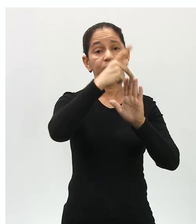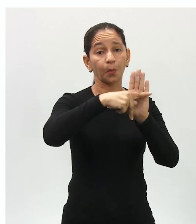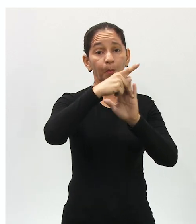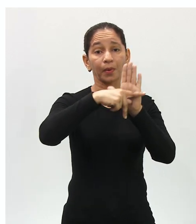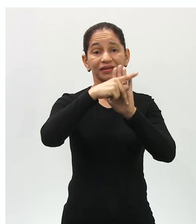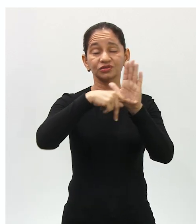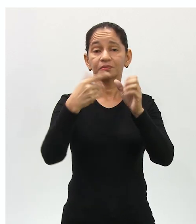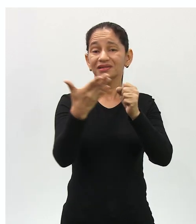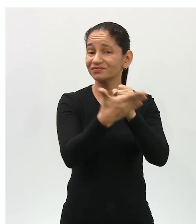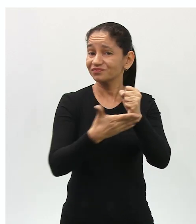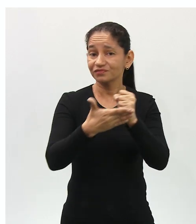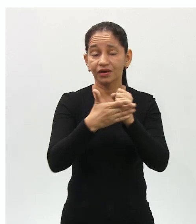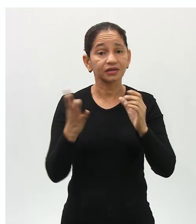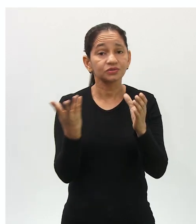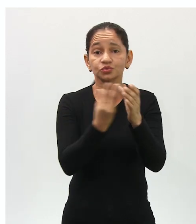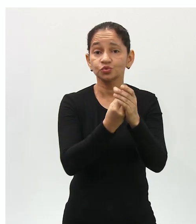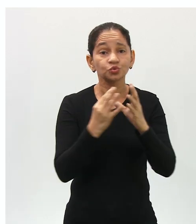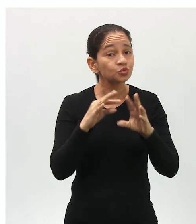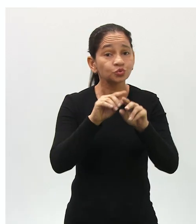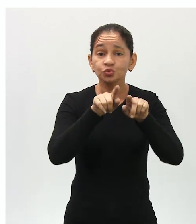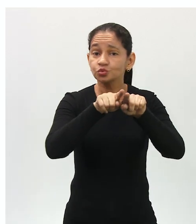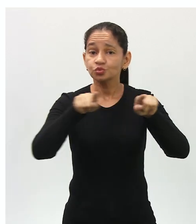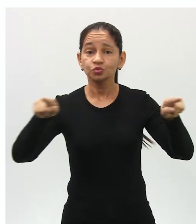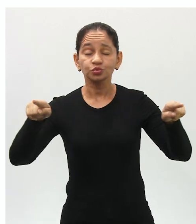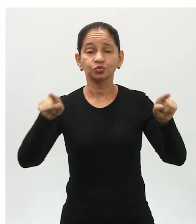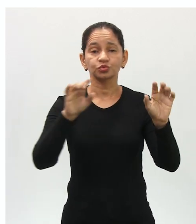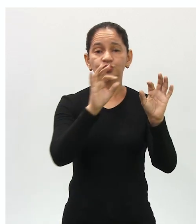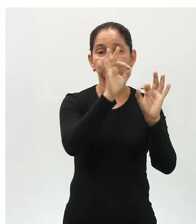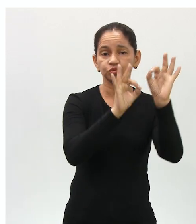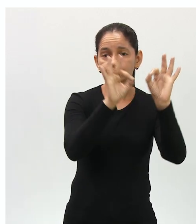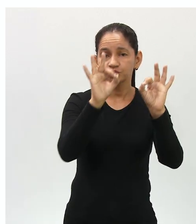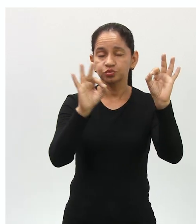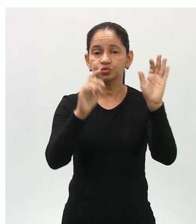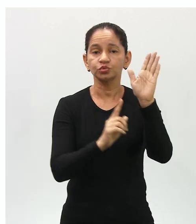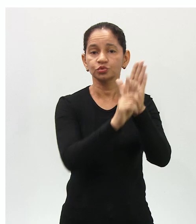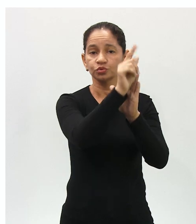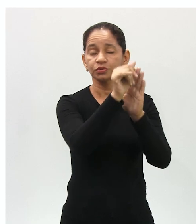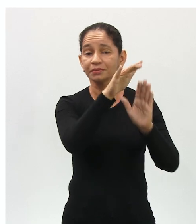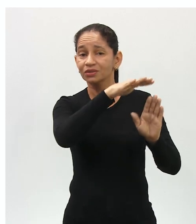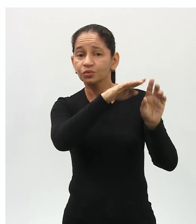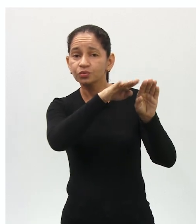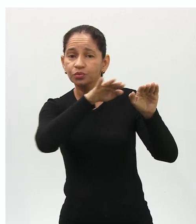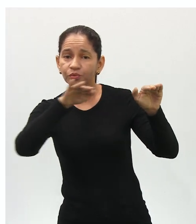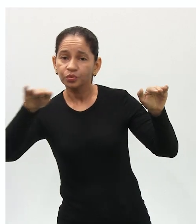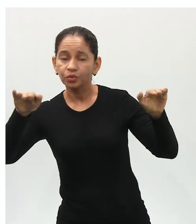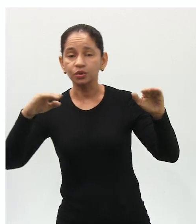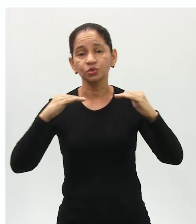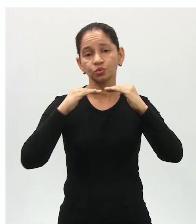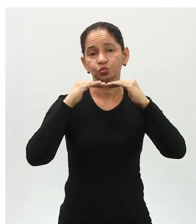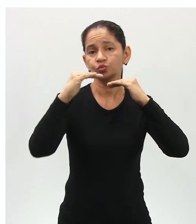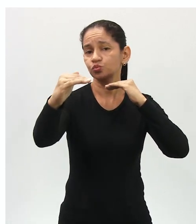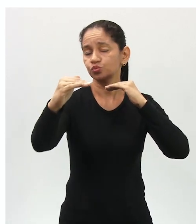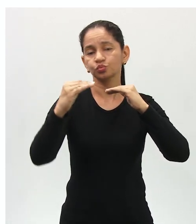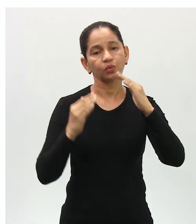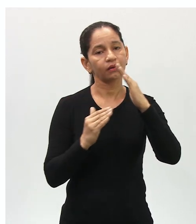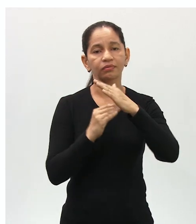planejamento, ele faz parte, do orçamento público brasileiro, tá? Eles estão